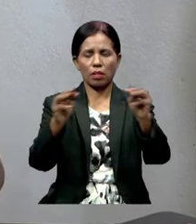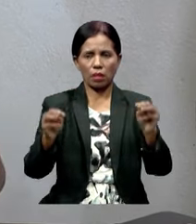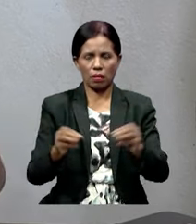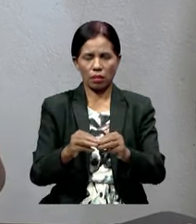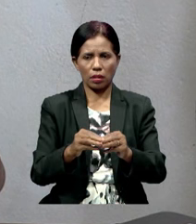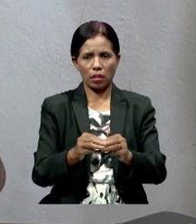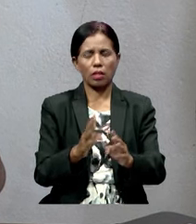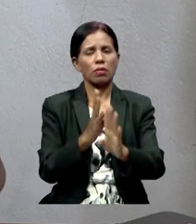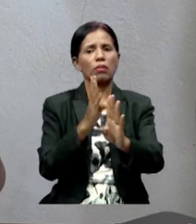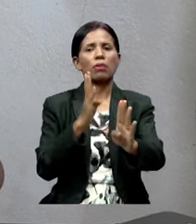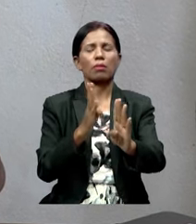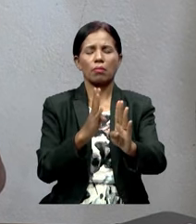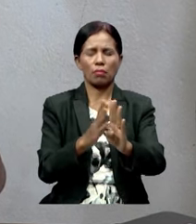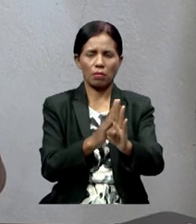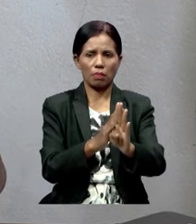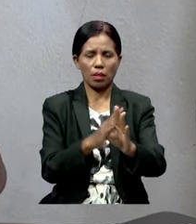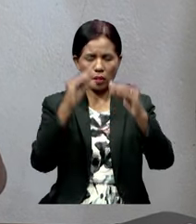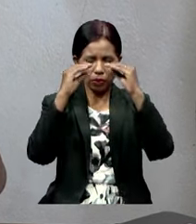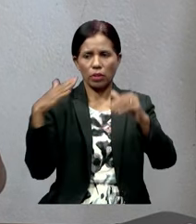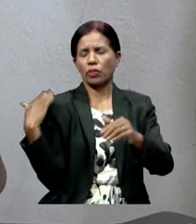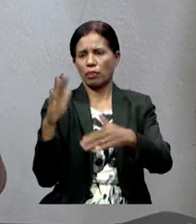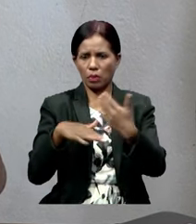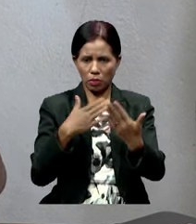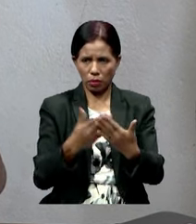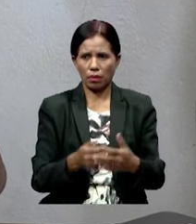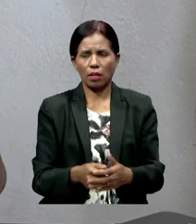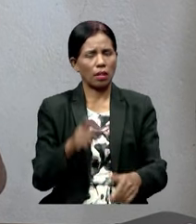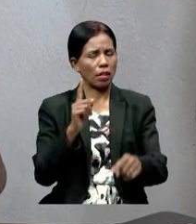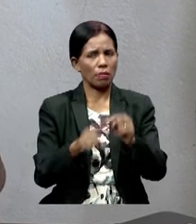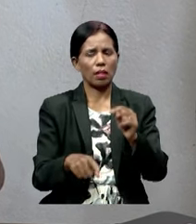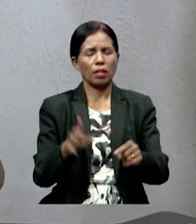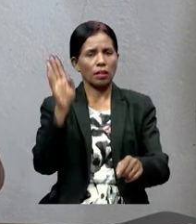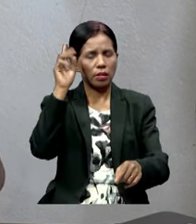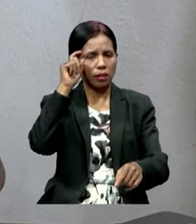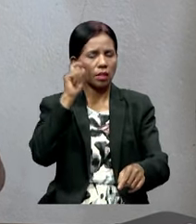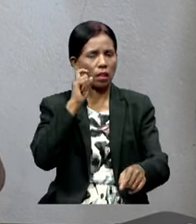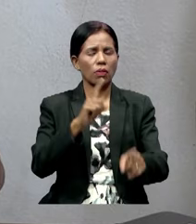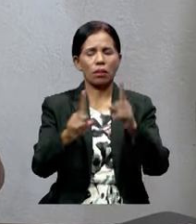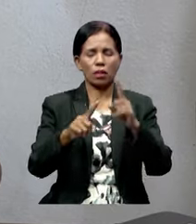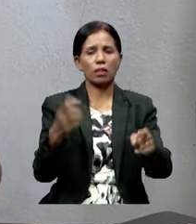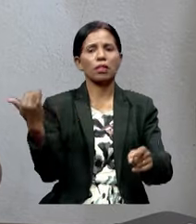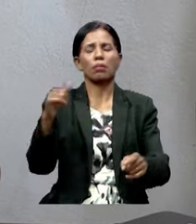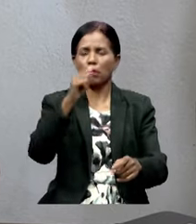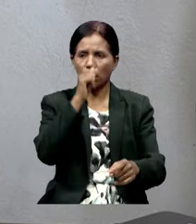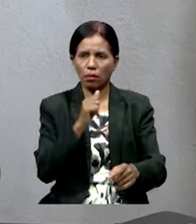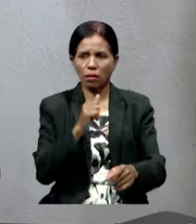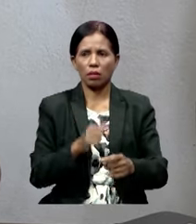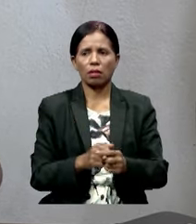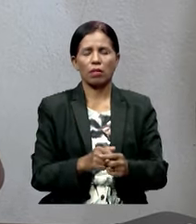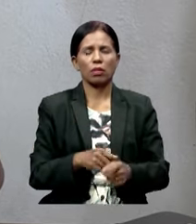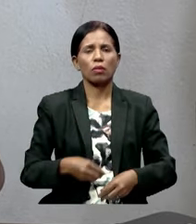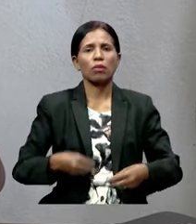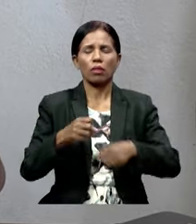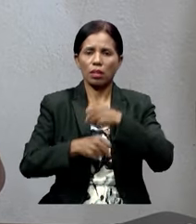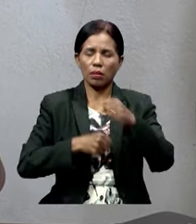de juventude sira la bela agora e mam sana na kulia ansa ne sir mo sono ko tri depois sacrifica ema sir jovem